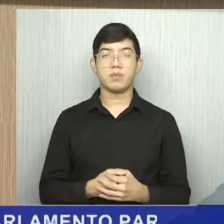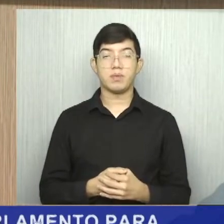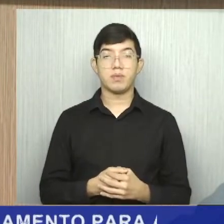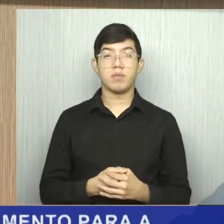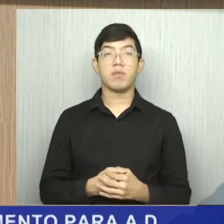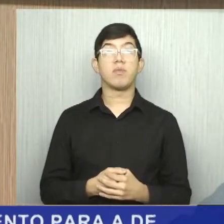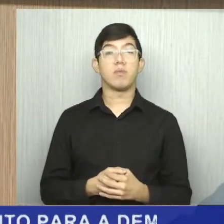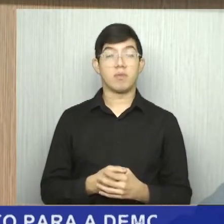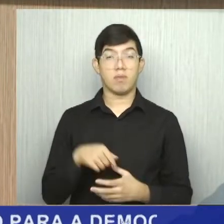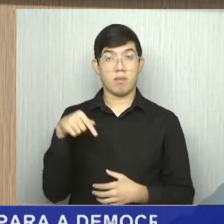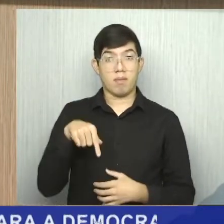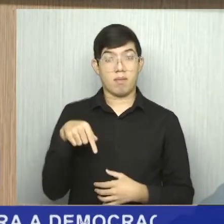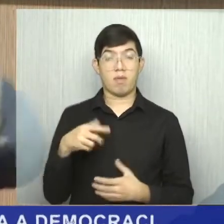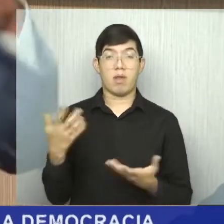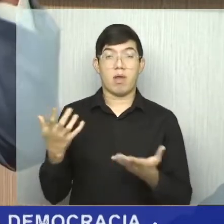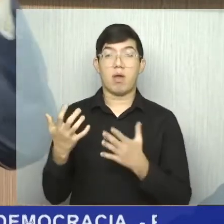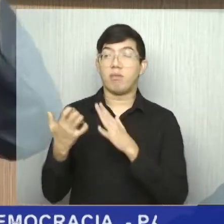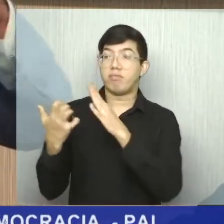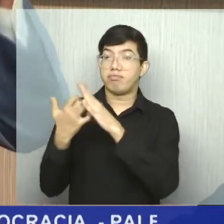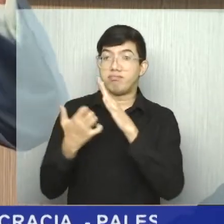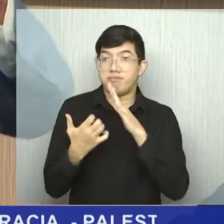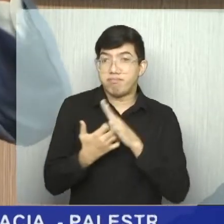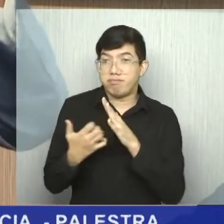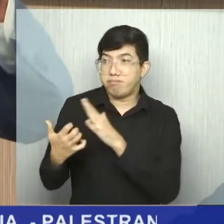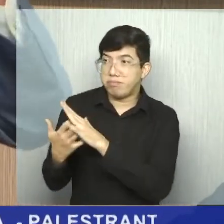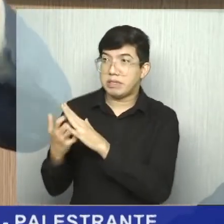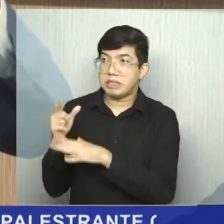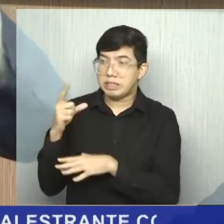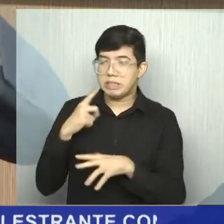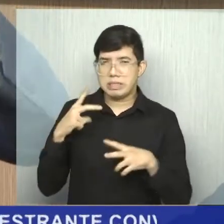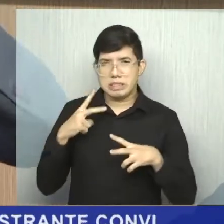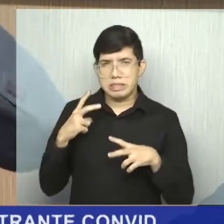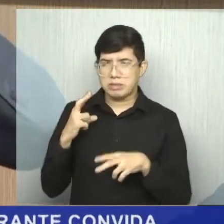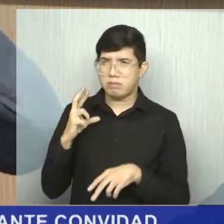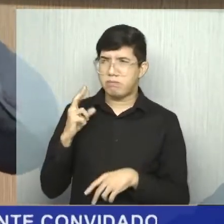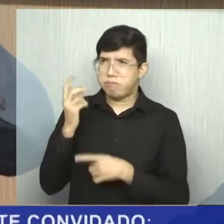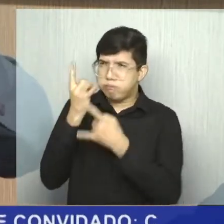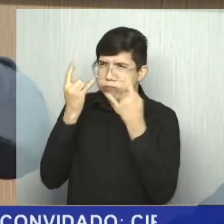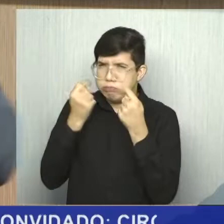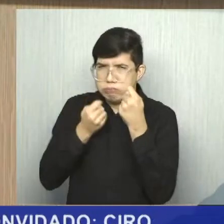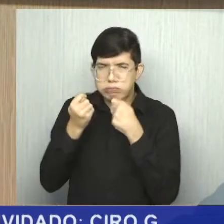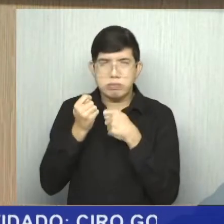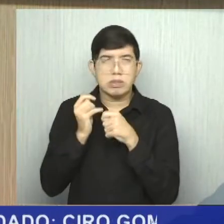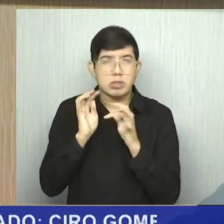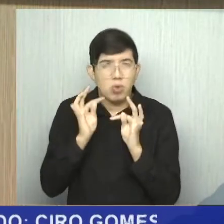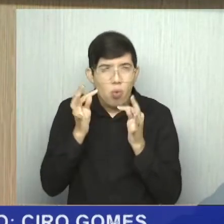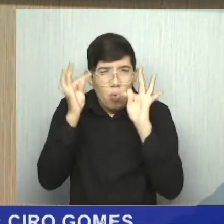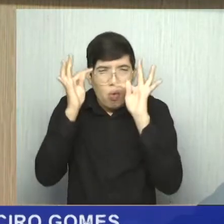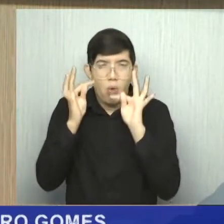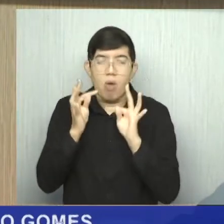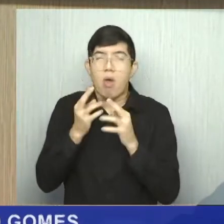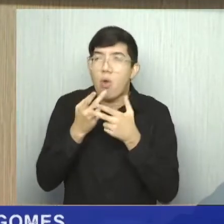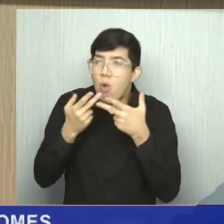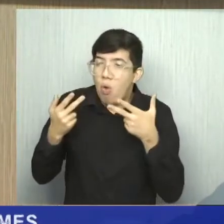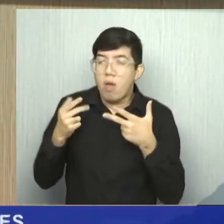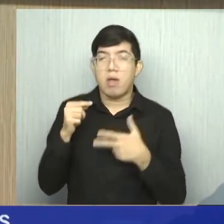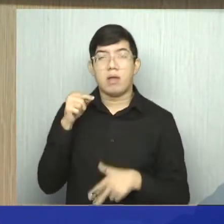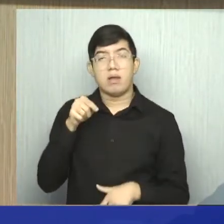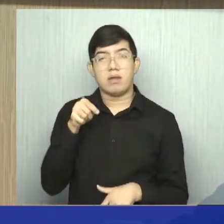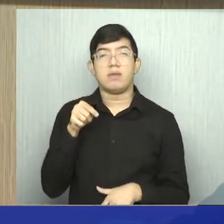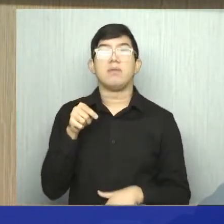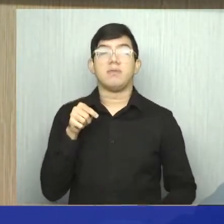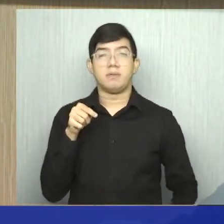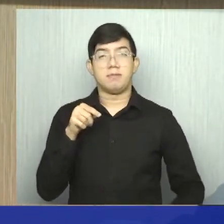tecnologias disruptivas, o impacto monstruoso das tecnologias disruptivas na produtividade humana, apropriado